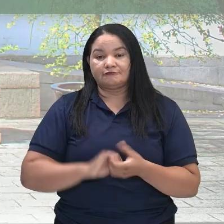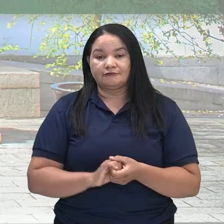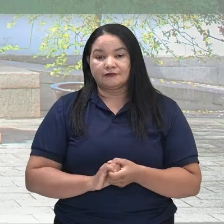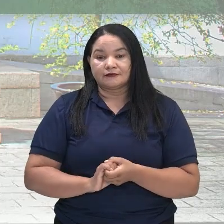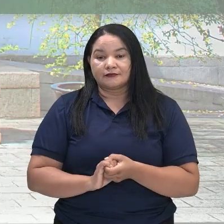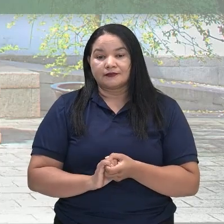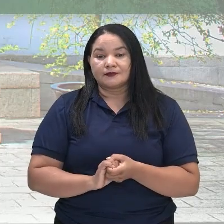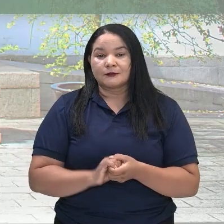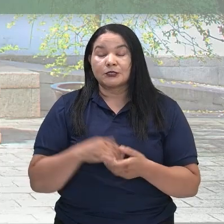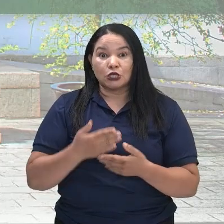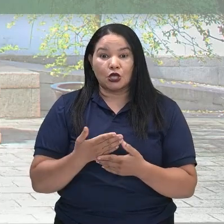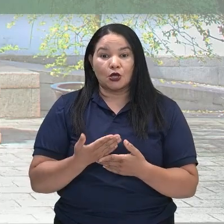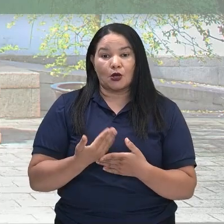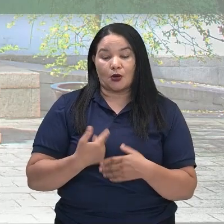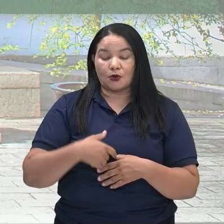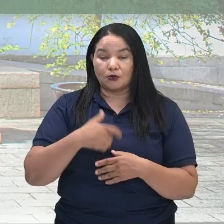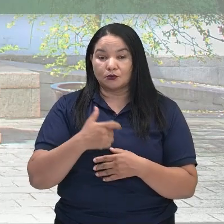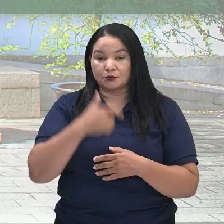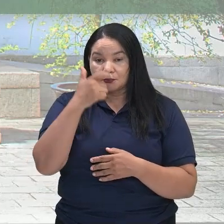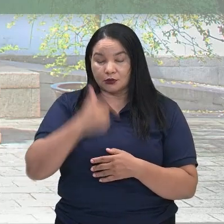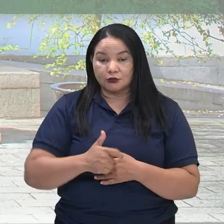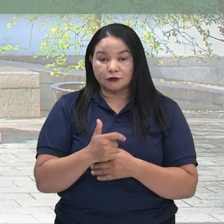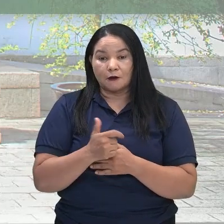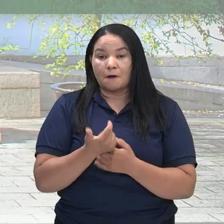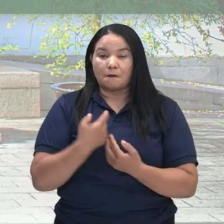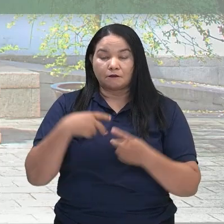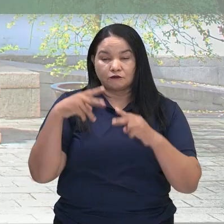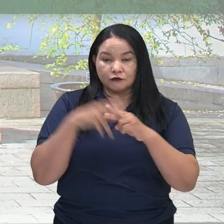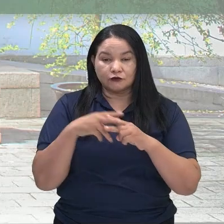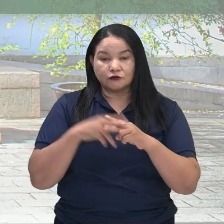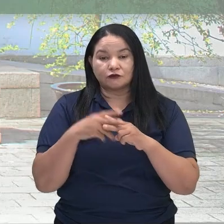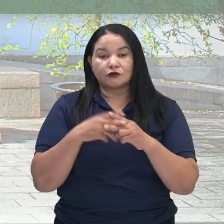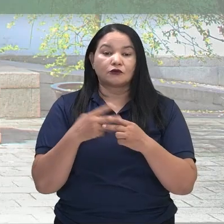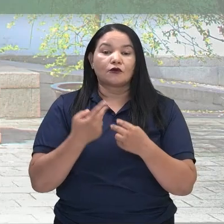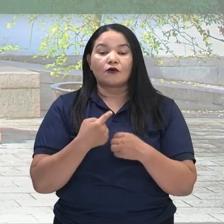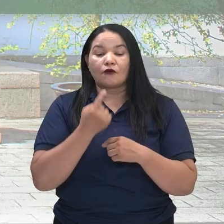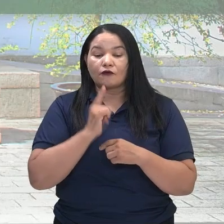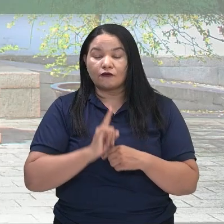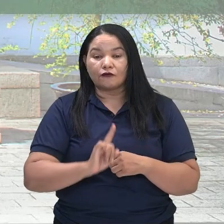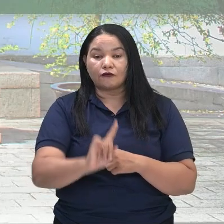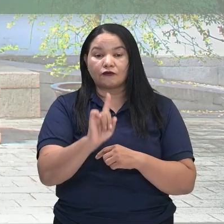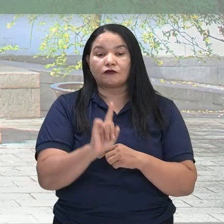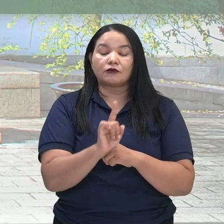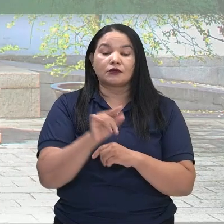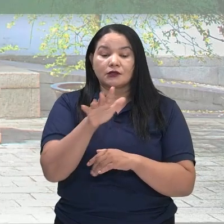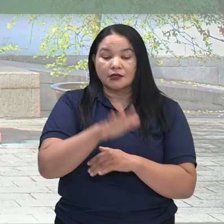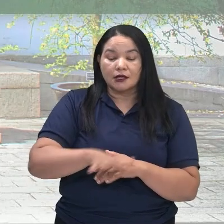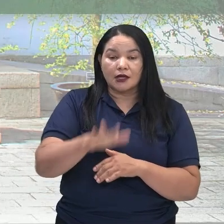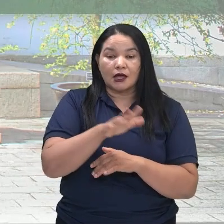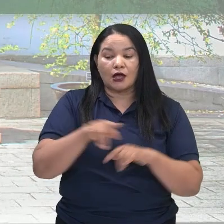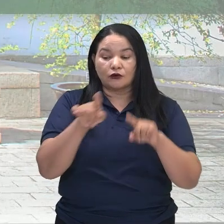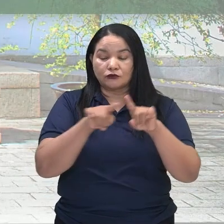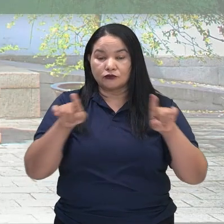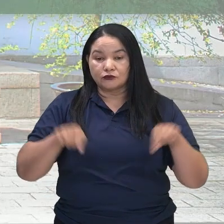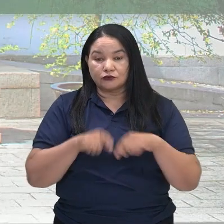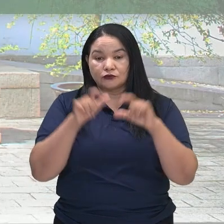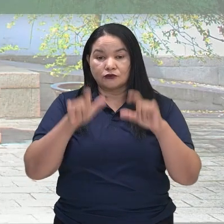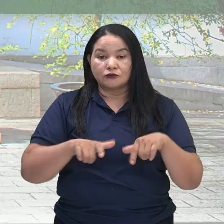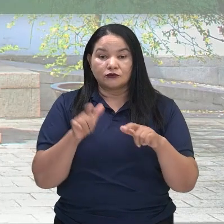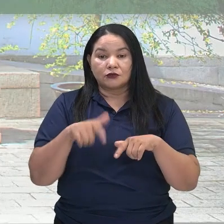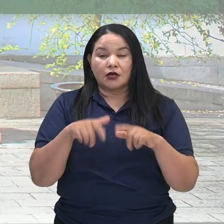esses nossos lutadores, né, eles vão ali entrando no ambiente do Kung Fu, eles vão adquirindo aí